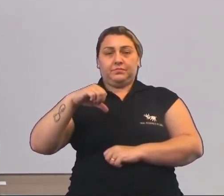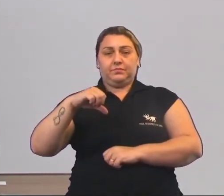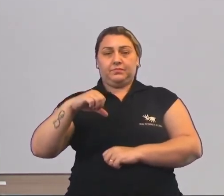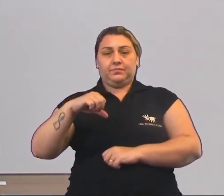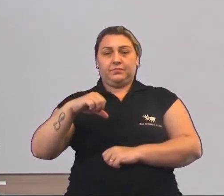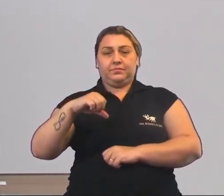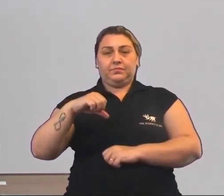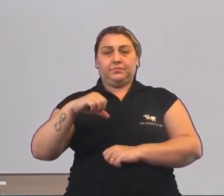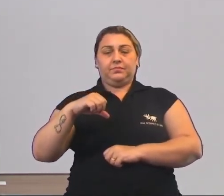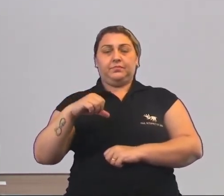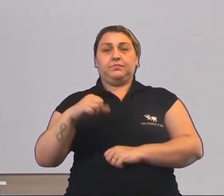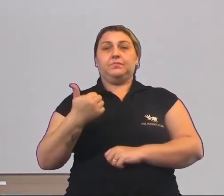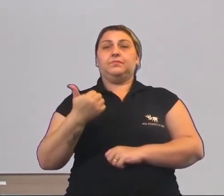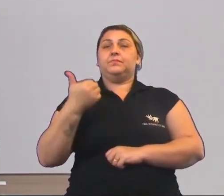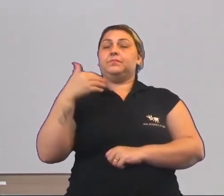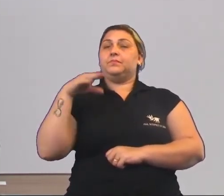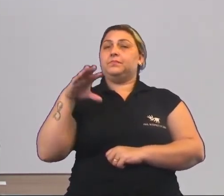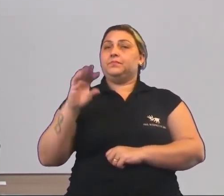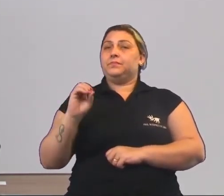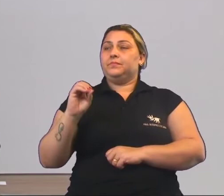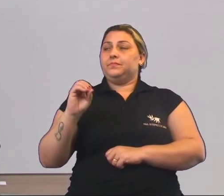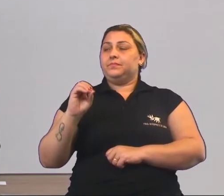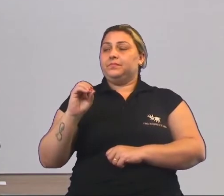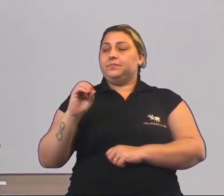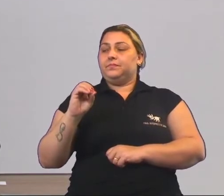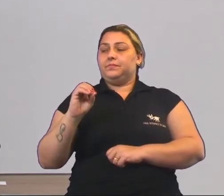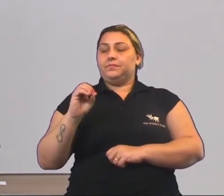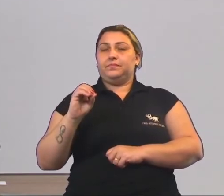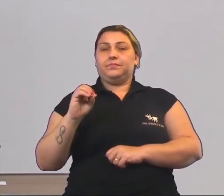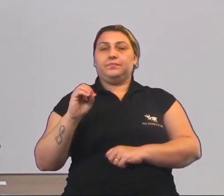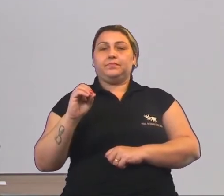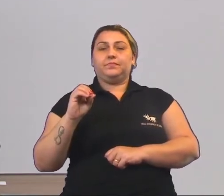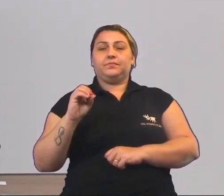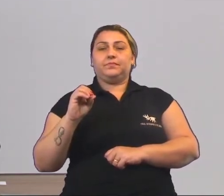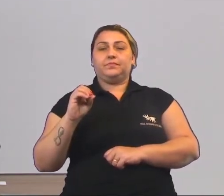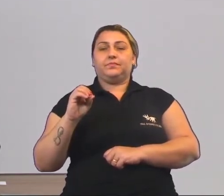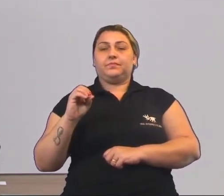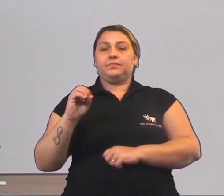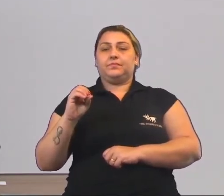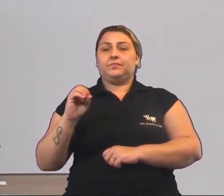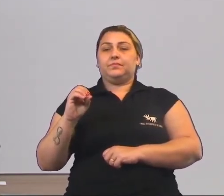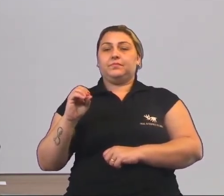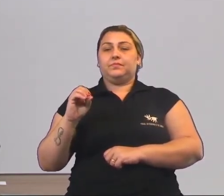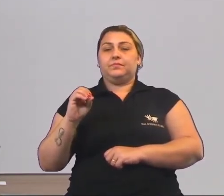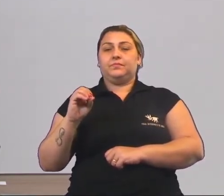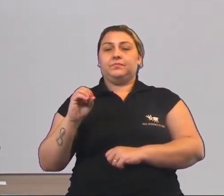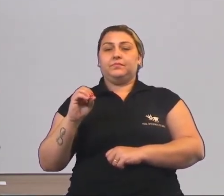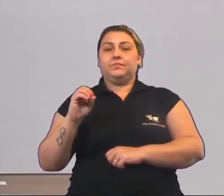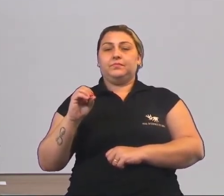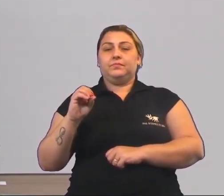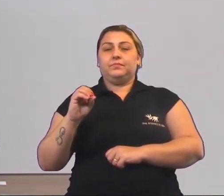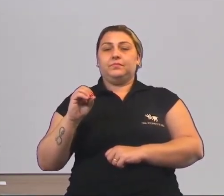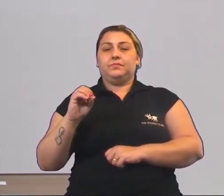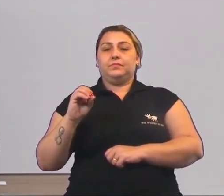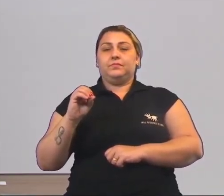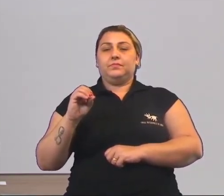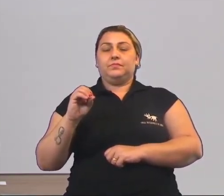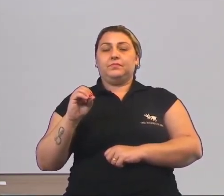9, aqui vai passar 1, depois de 9 vem 10, certo?